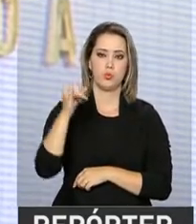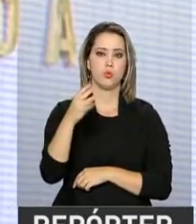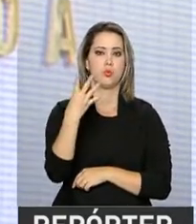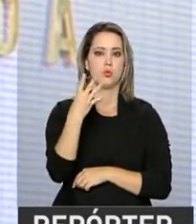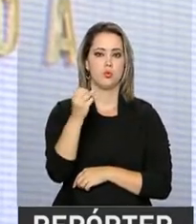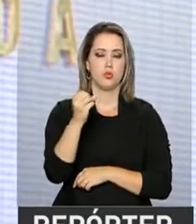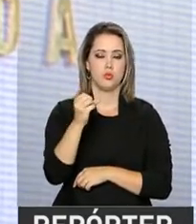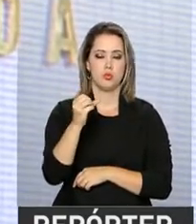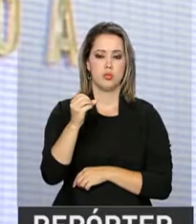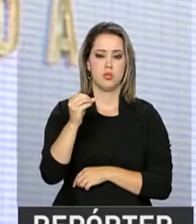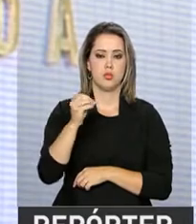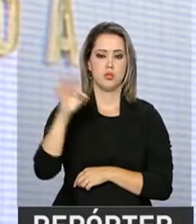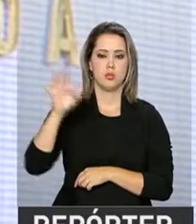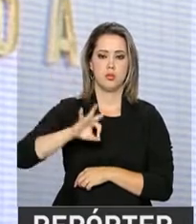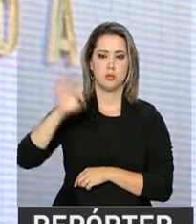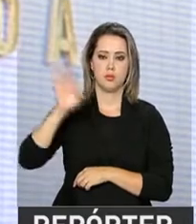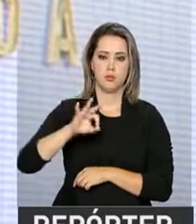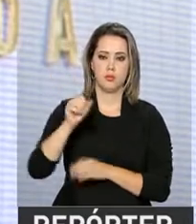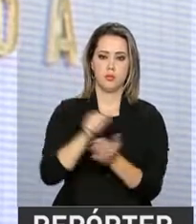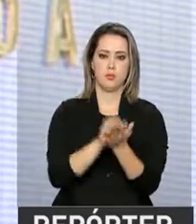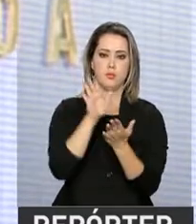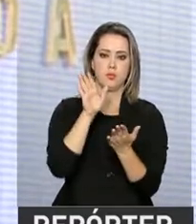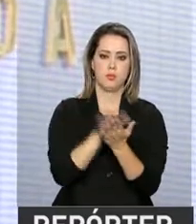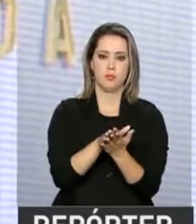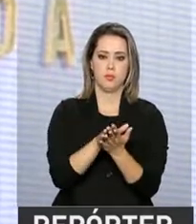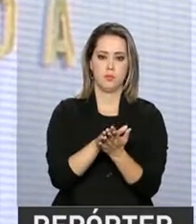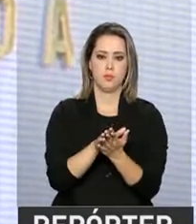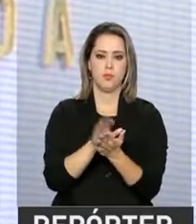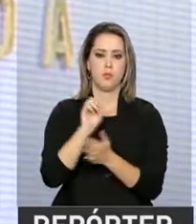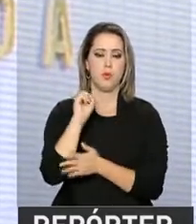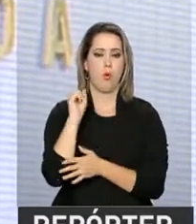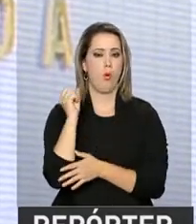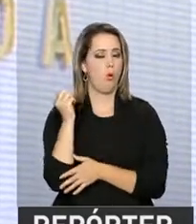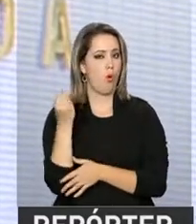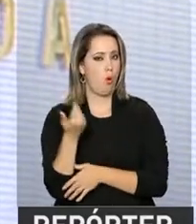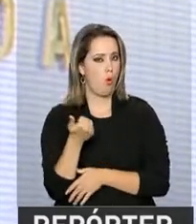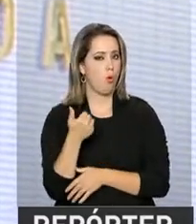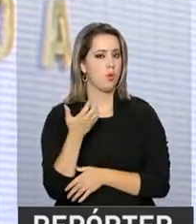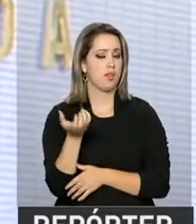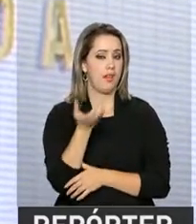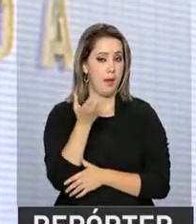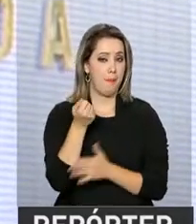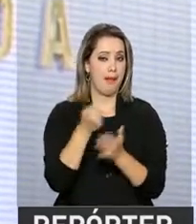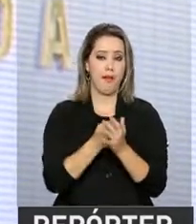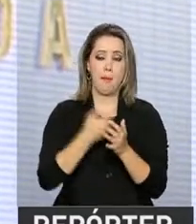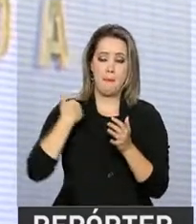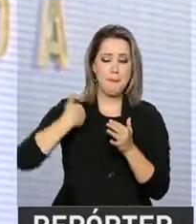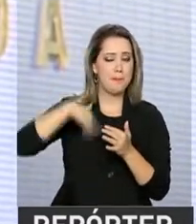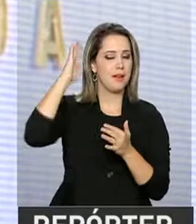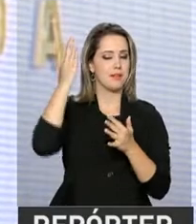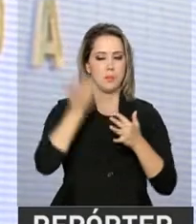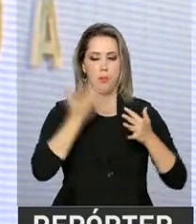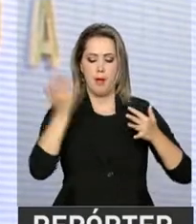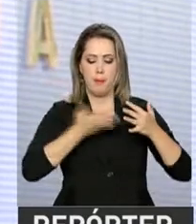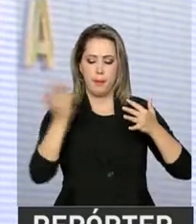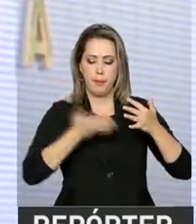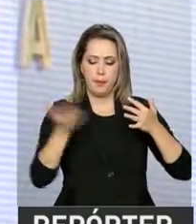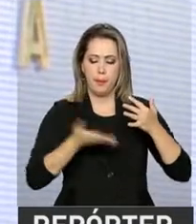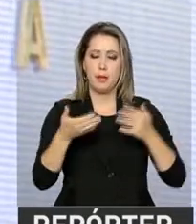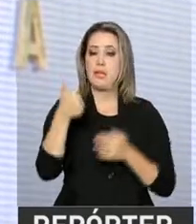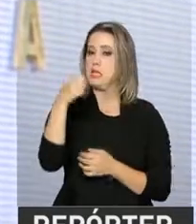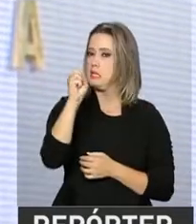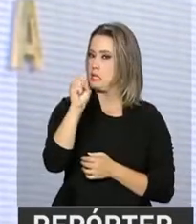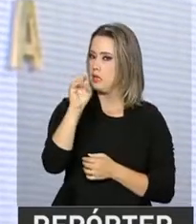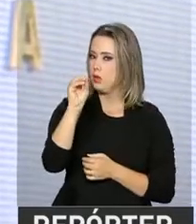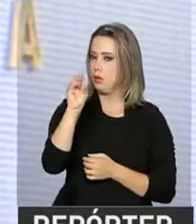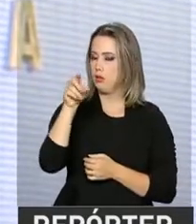multas de ofício. E se você optar por 180 meses, você tem um desconto um pouco menor, de